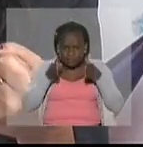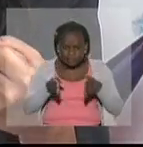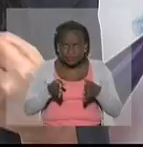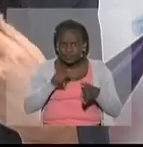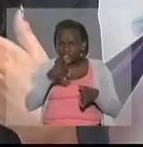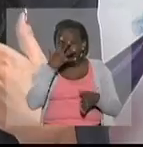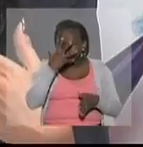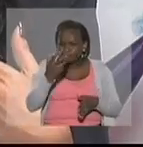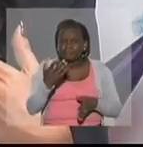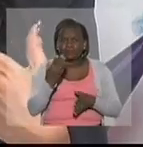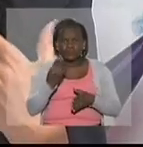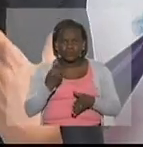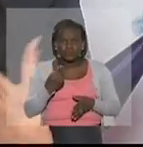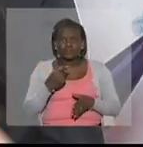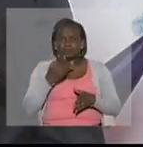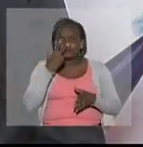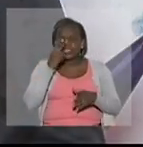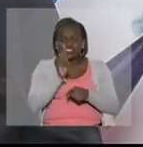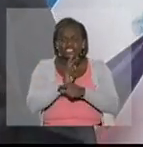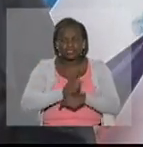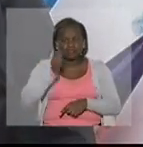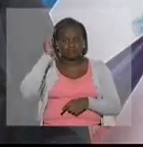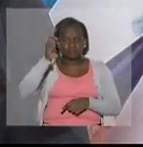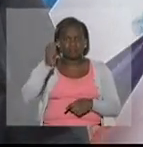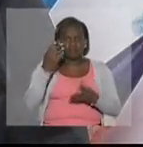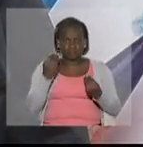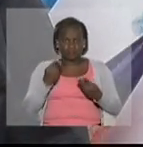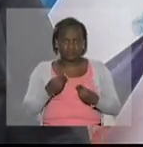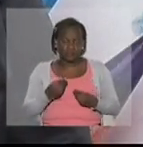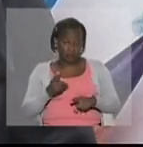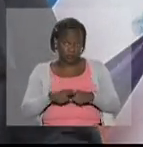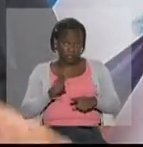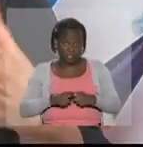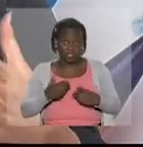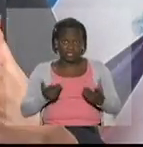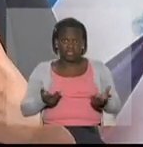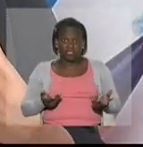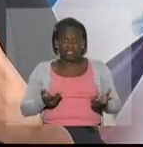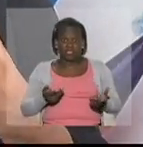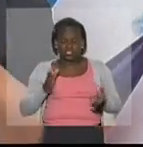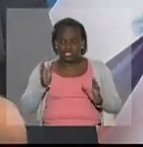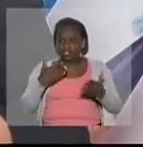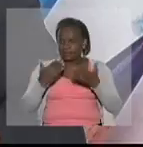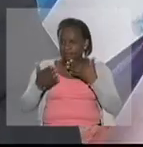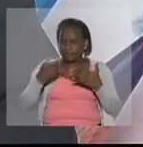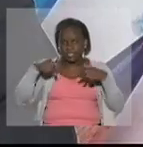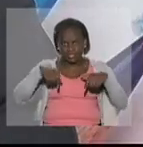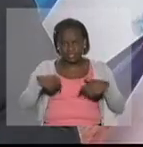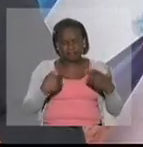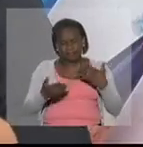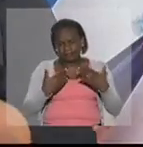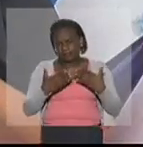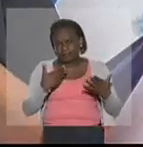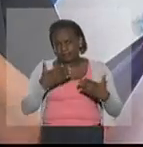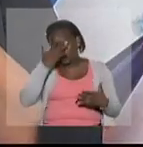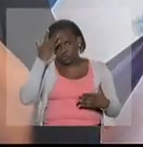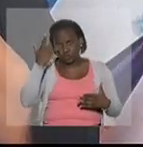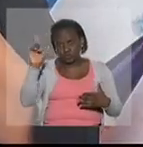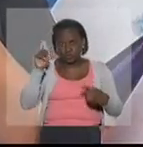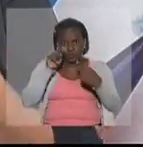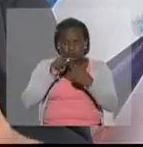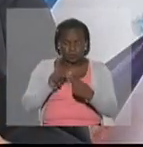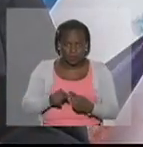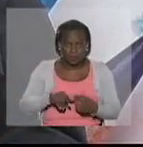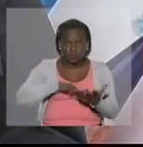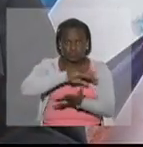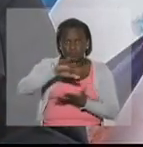atenção que te encanta muito e que é uma bandeira até que você levanta né Kika porque assim e eu já discuti isso aqui eh com pesso